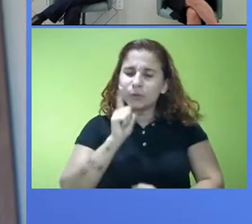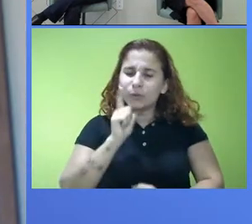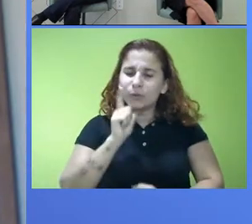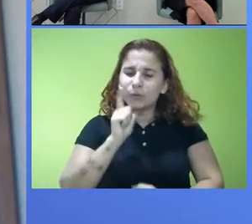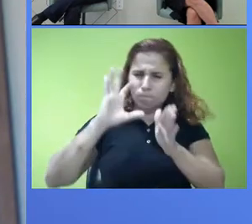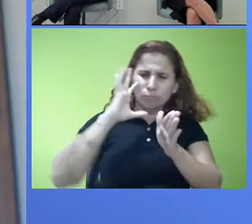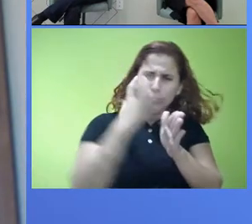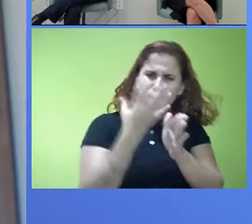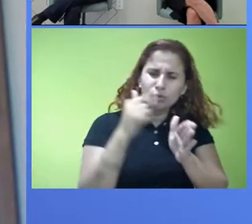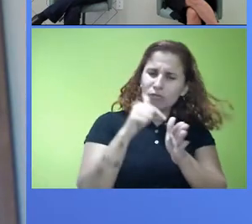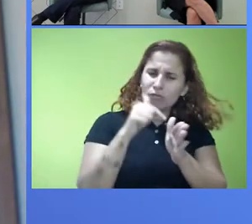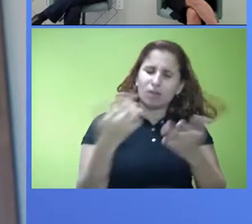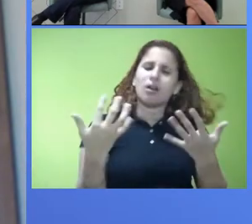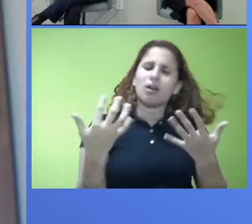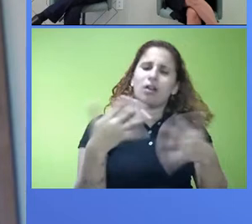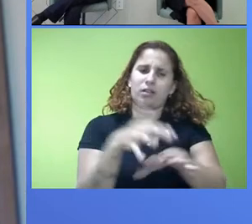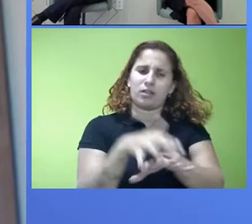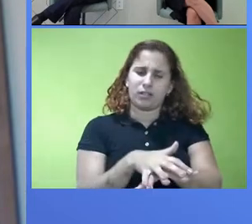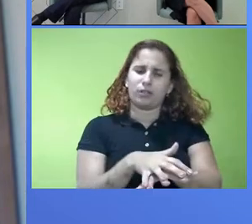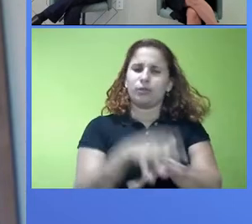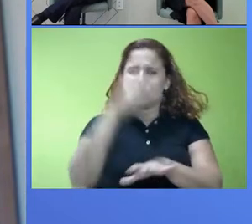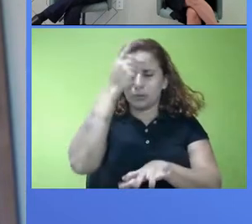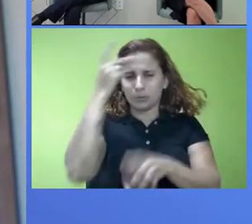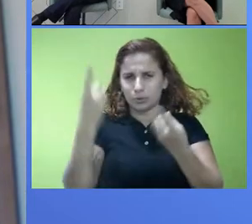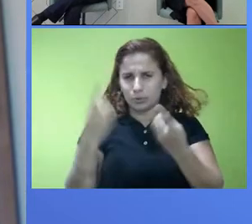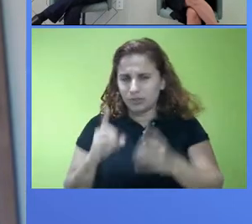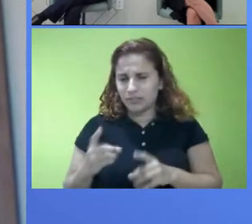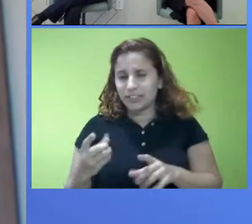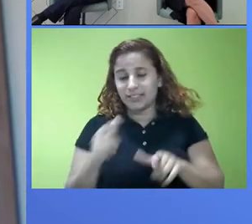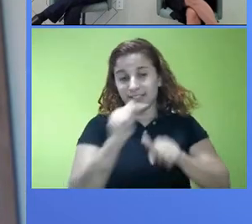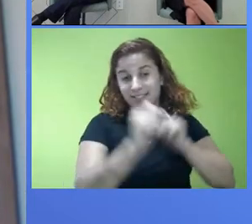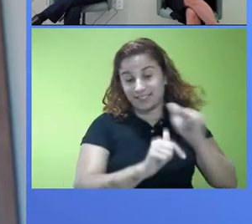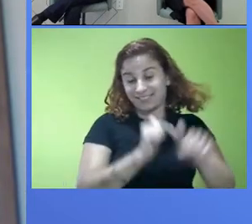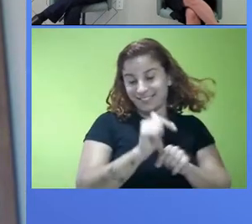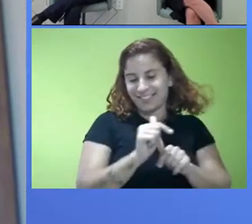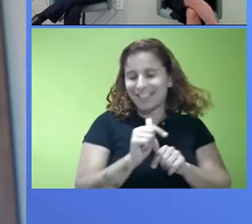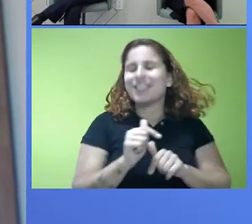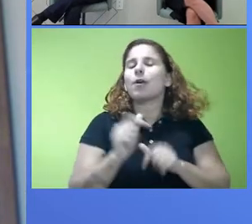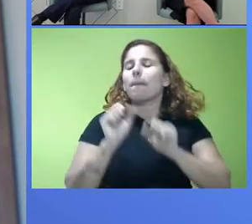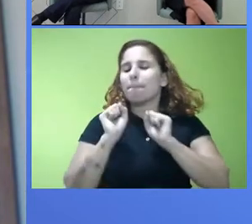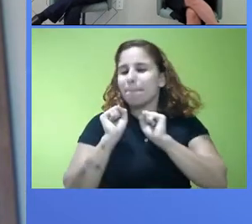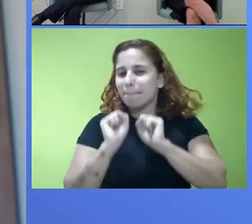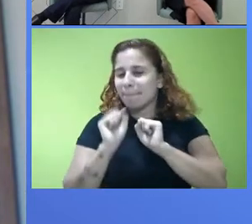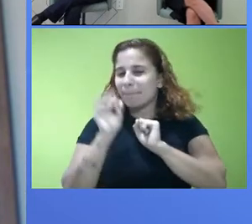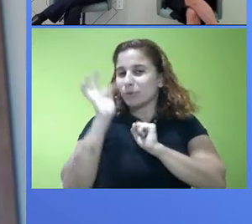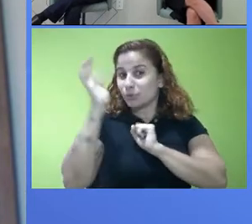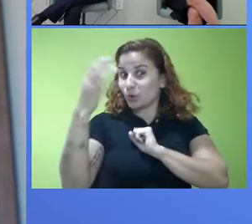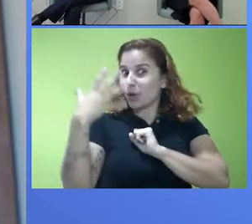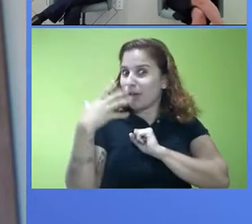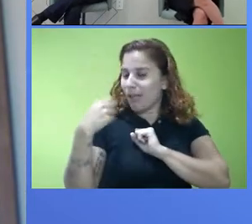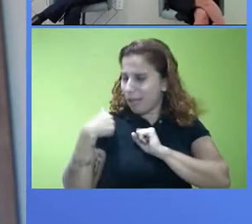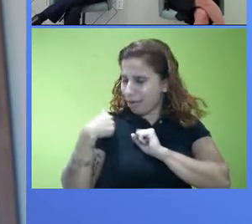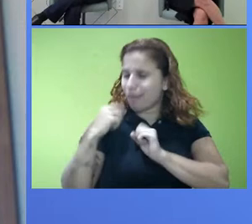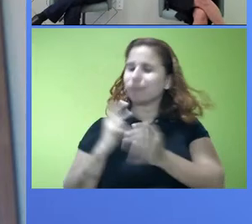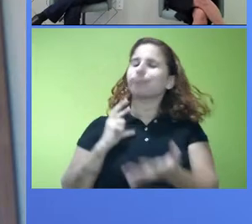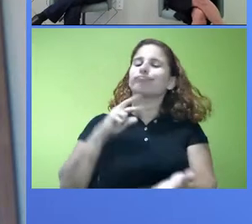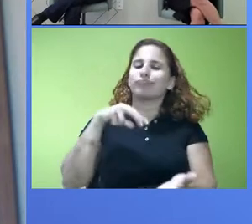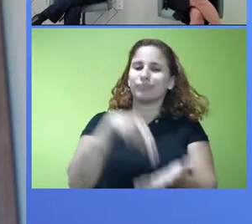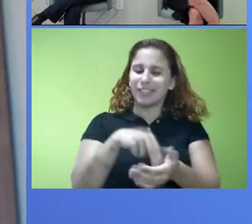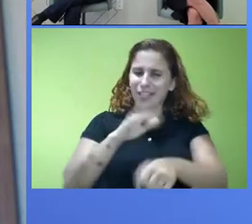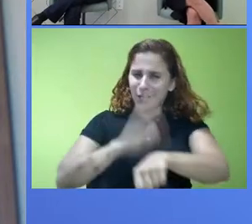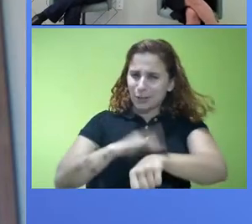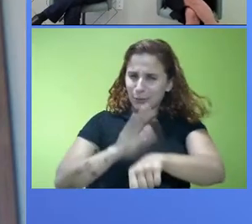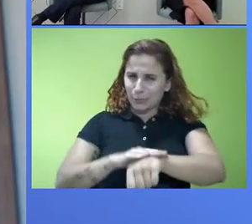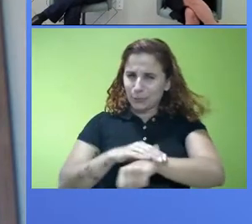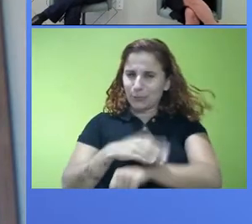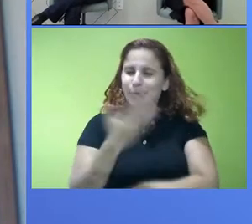das pessoas no trabalho. Então, conte comigo, foi um prazer. Realmente, quando a gente, ali no horário do almoço, a gente olhava 16 horas,